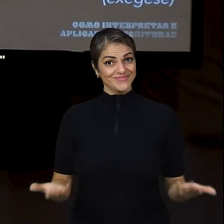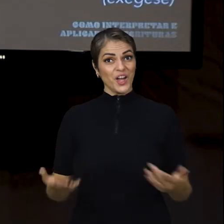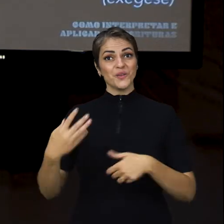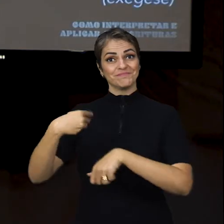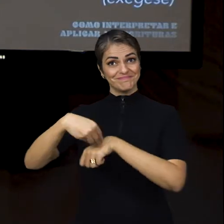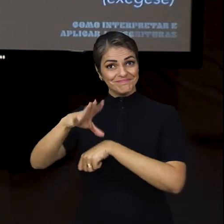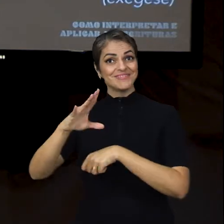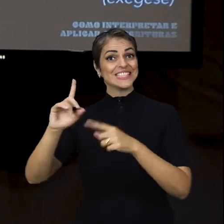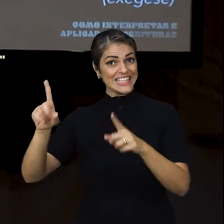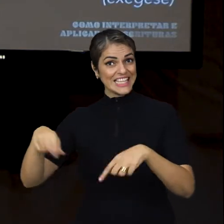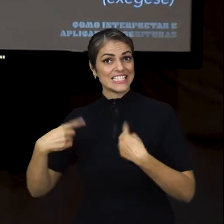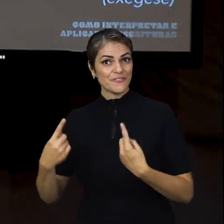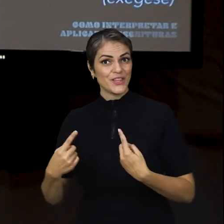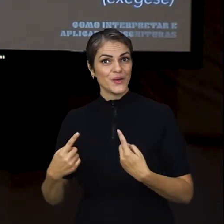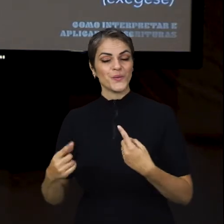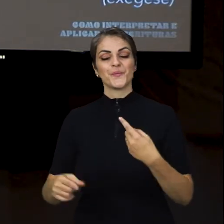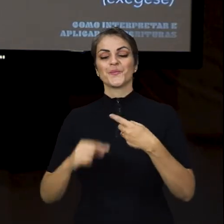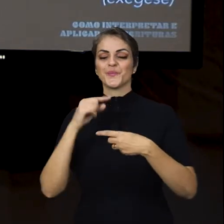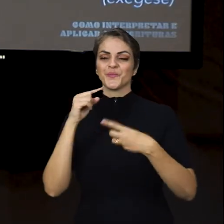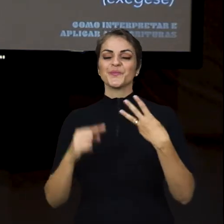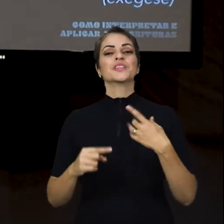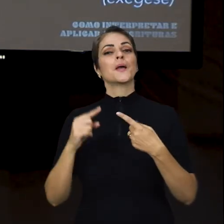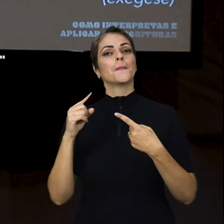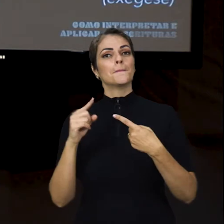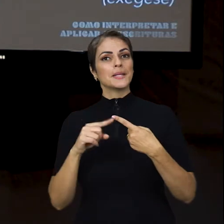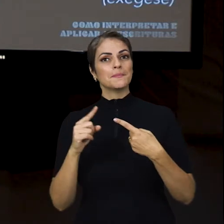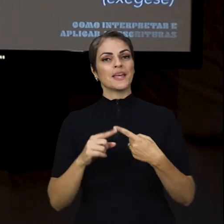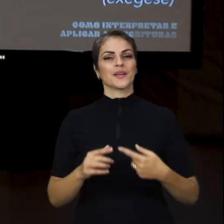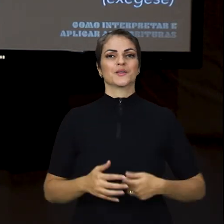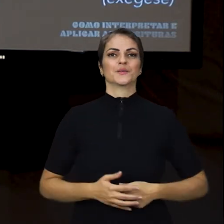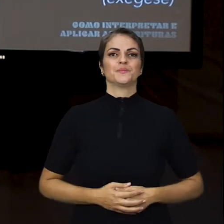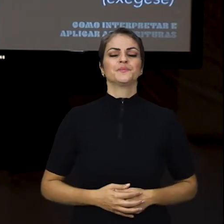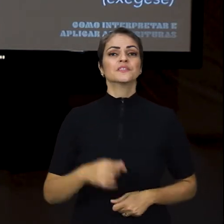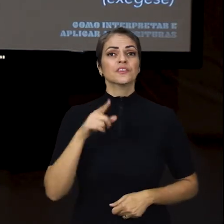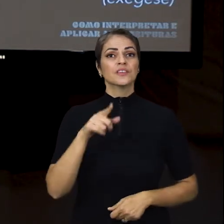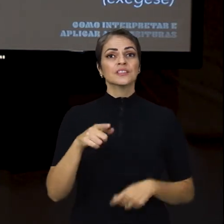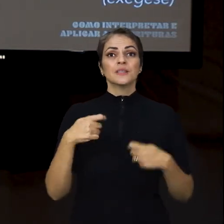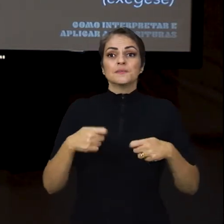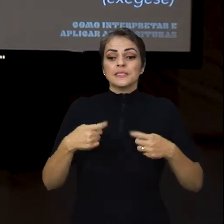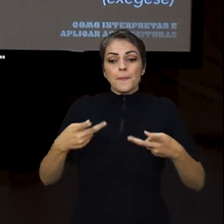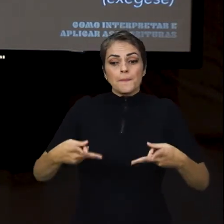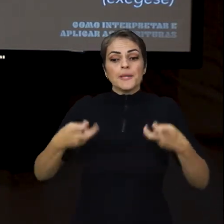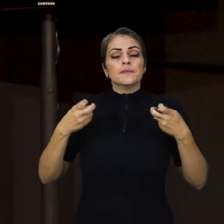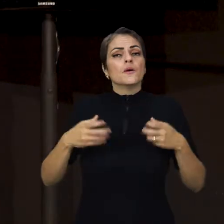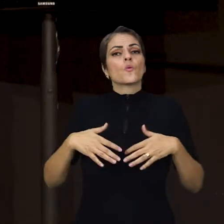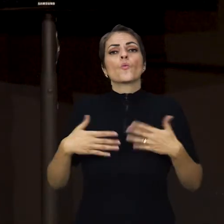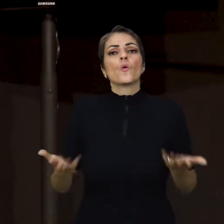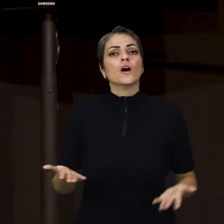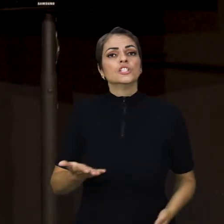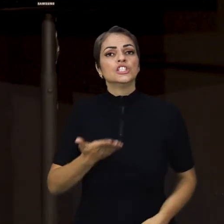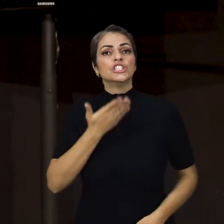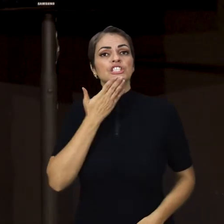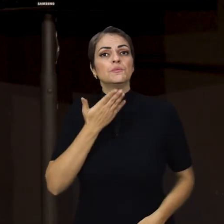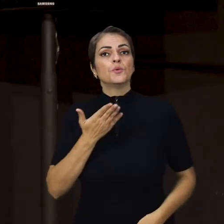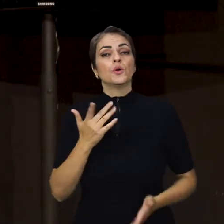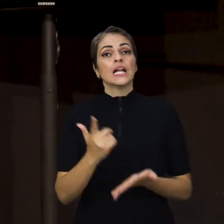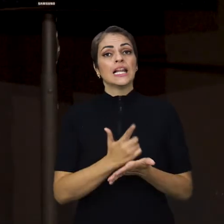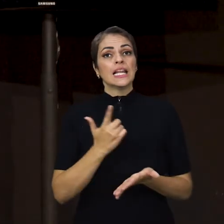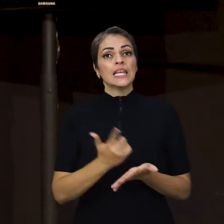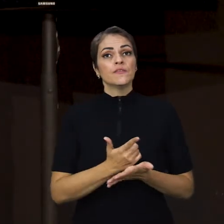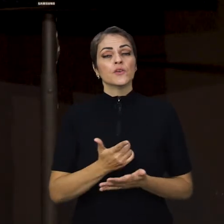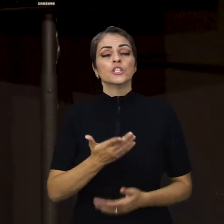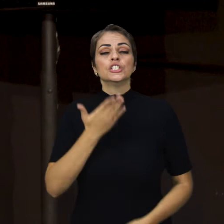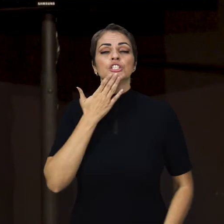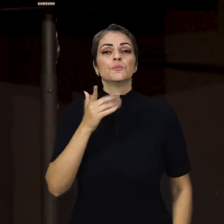compartilhar é o desafio da identificação dos gêneros literários. A gente vai ver isso depois, então pode